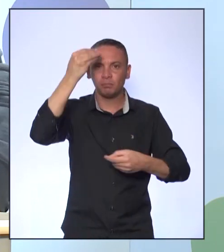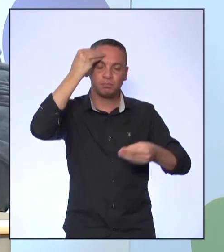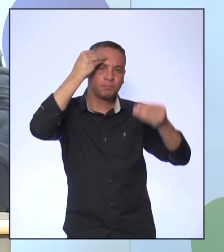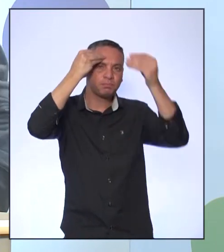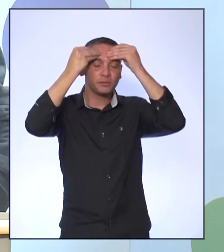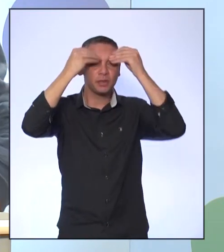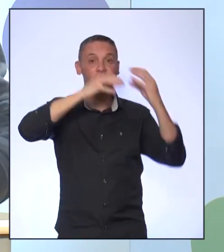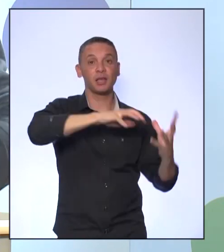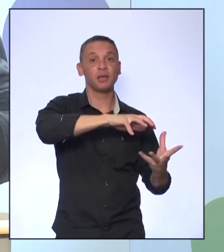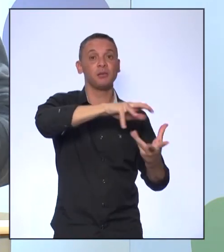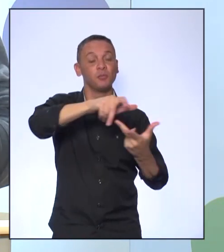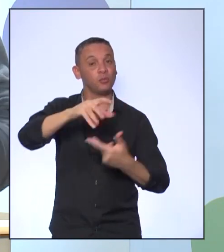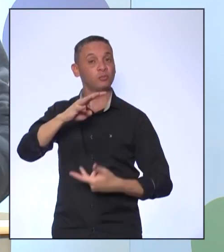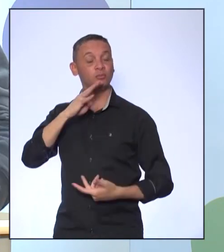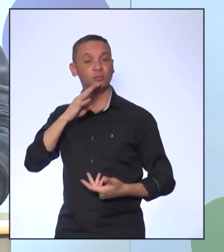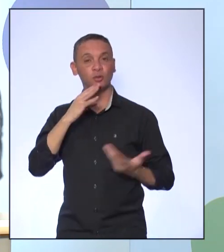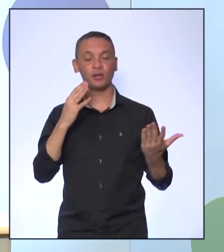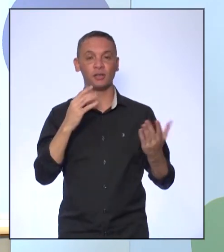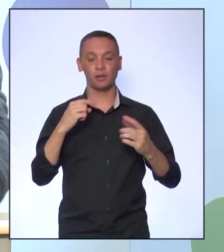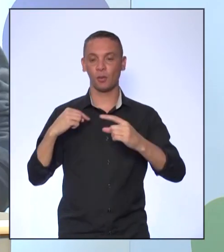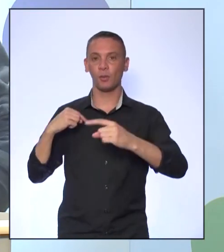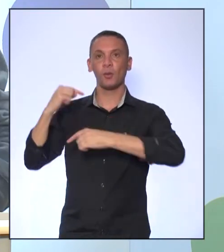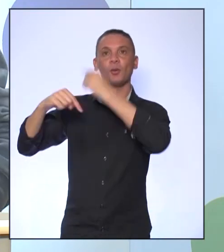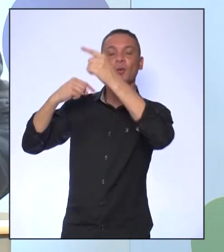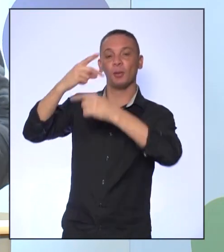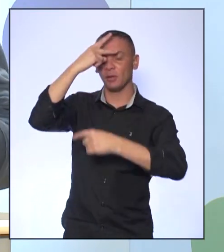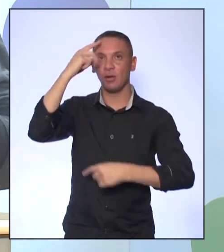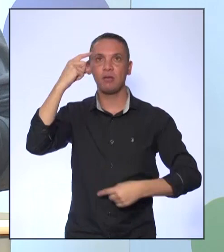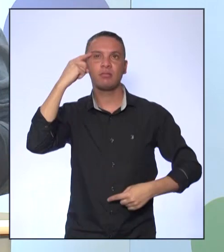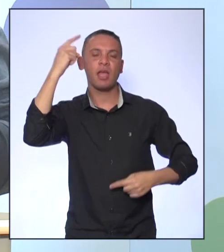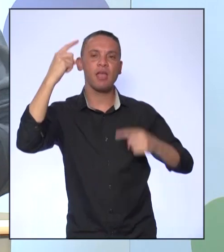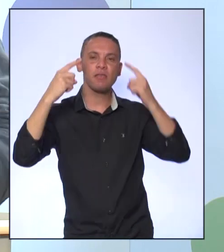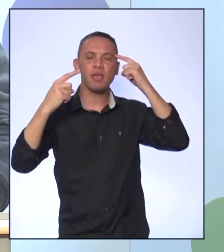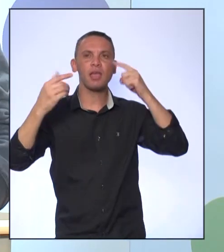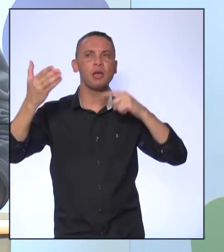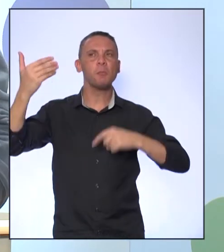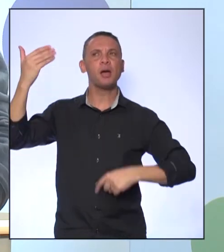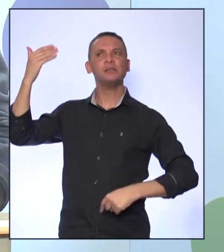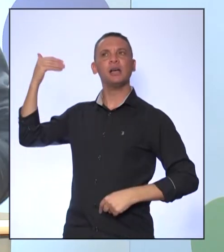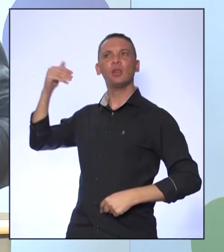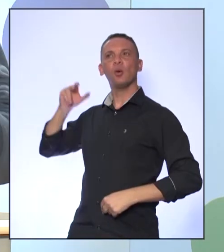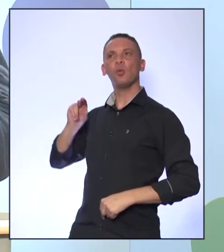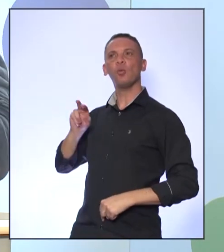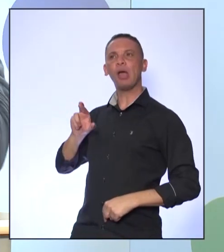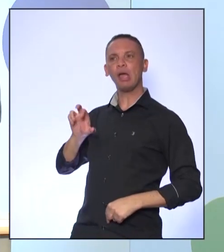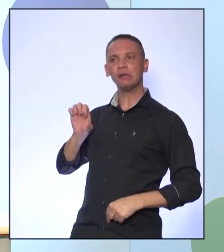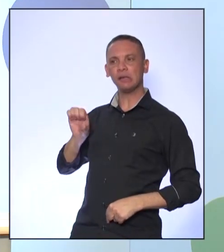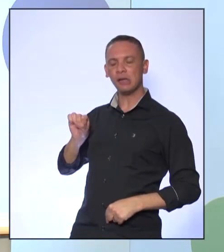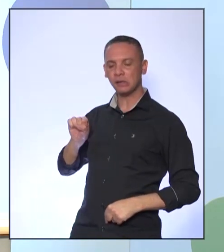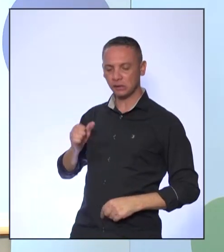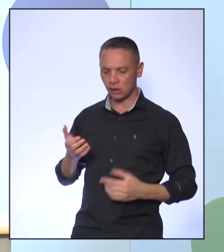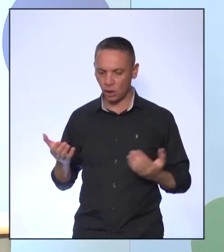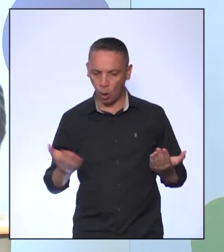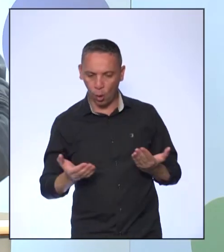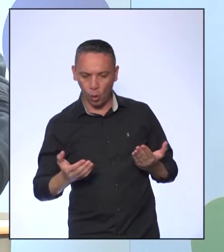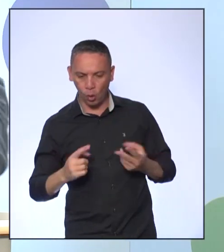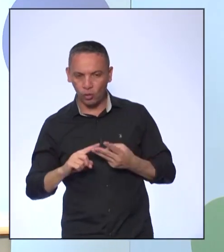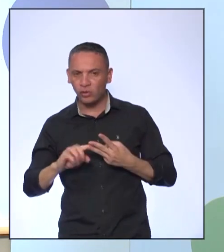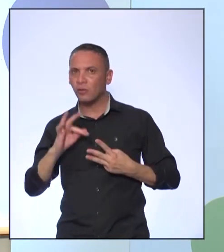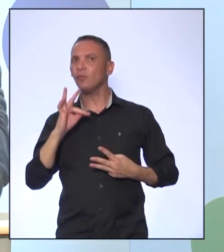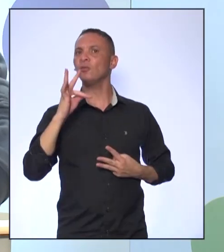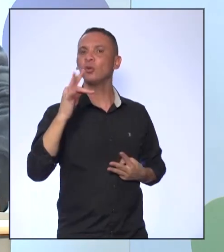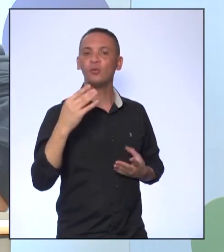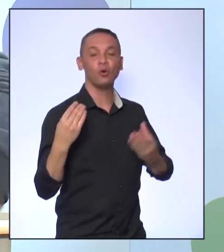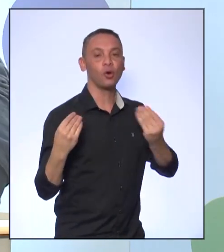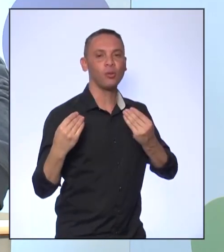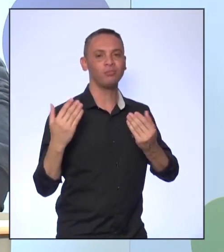mundo, o que faz uma geração de conflitos de ideias entre o passado da União Soviética, o presente e o que será do